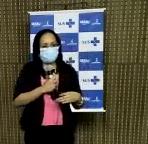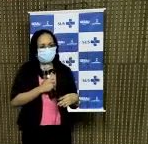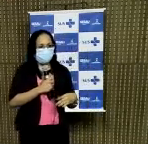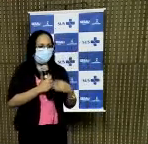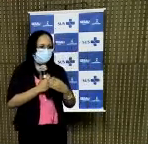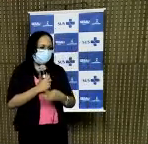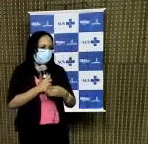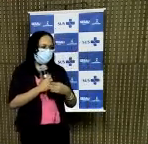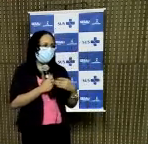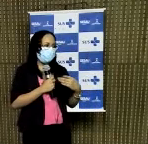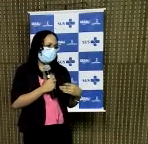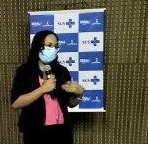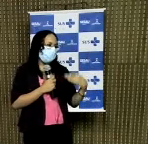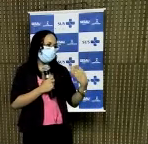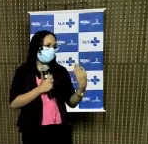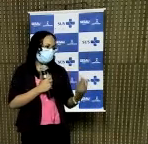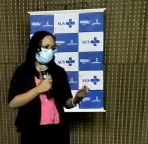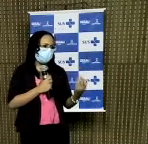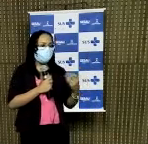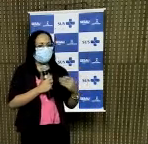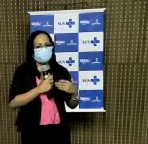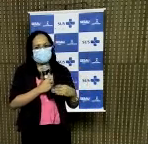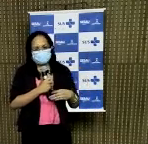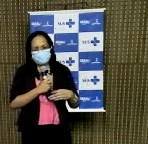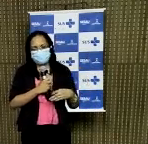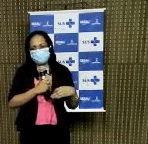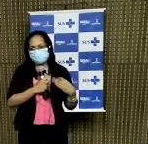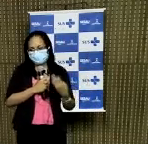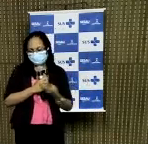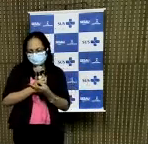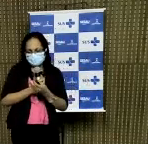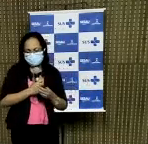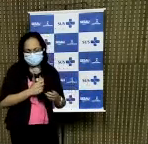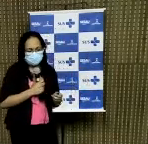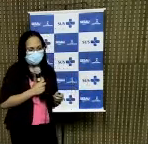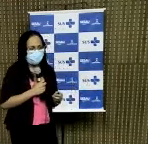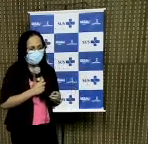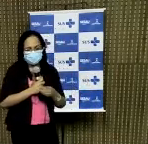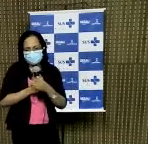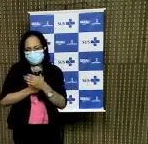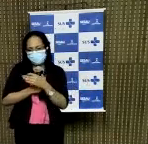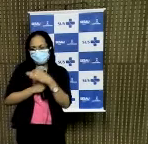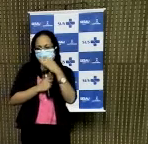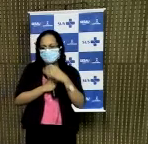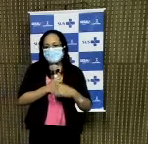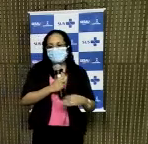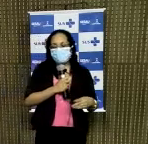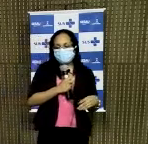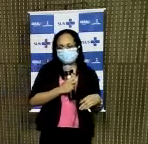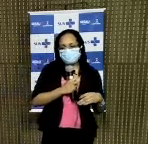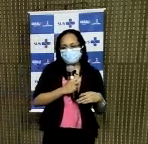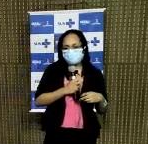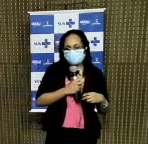relação às gestantes, são as gestantes que foram encaminhadas pela enfermeira ou pelo médico, para que fizesse esse atendimento, por isso a gente teve